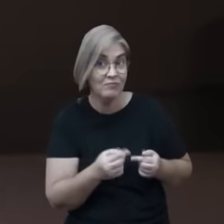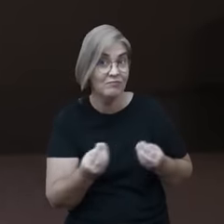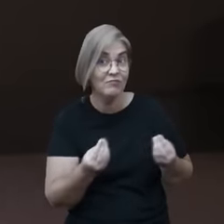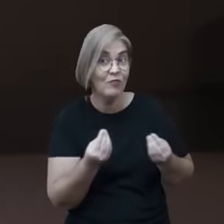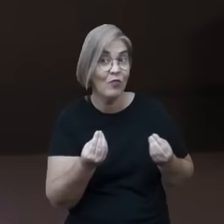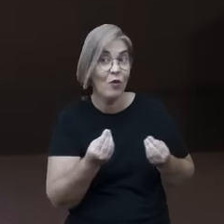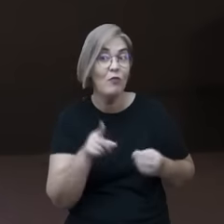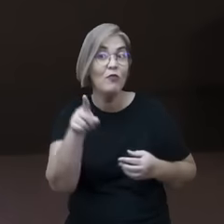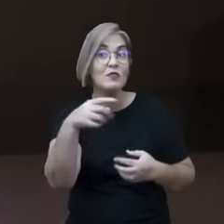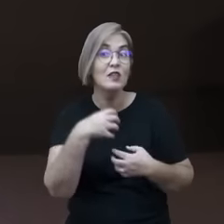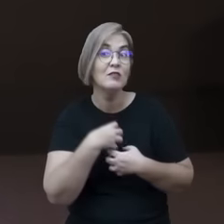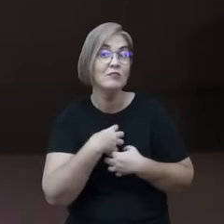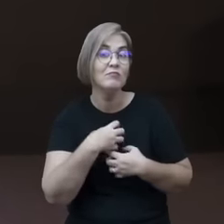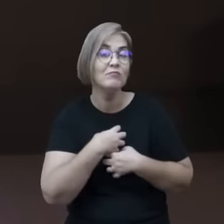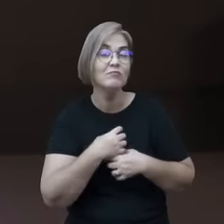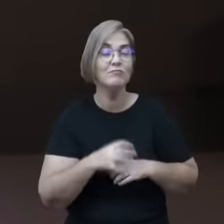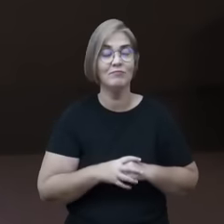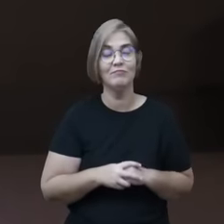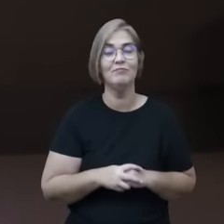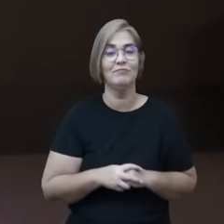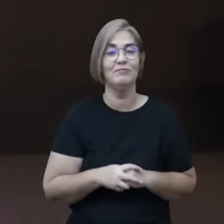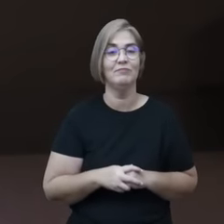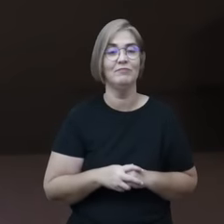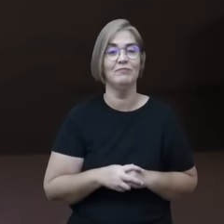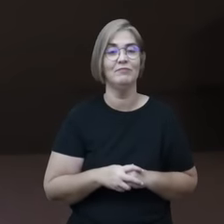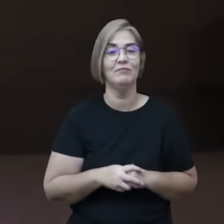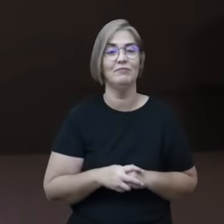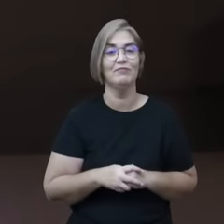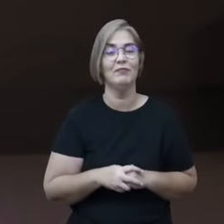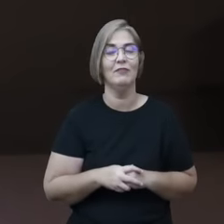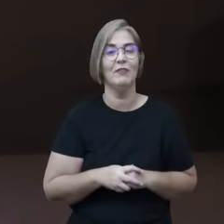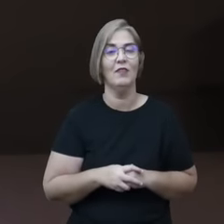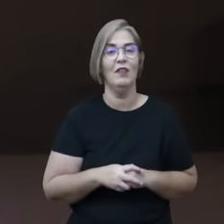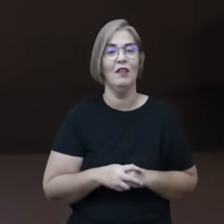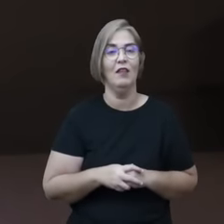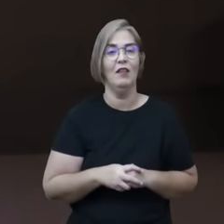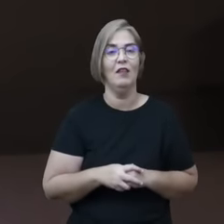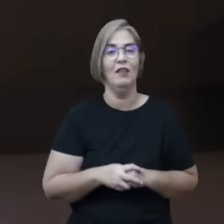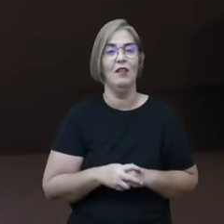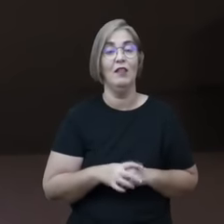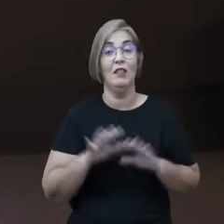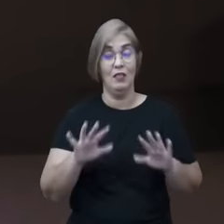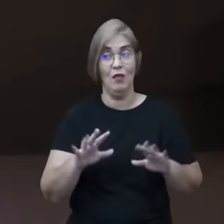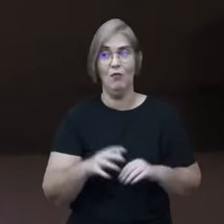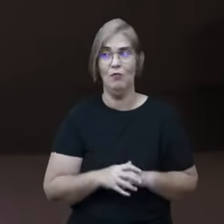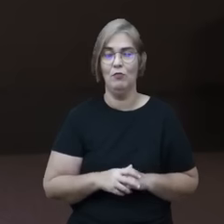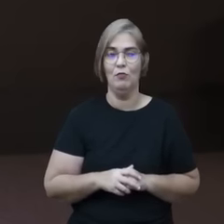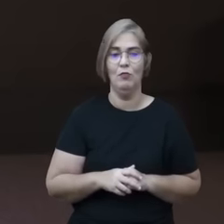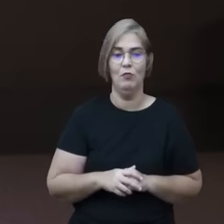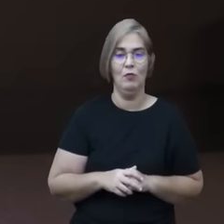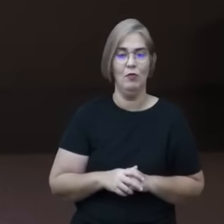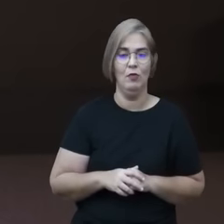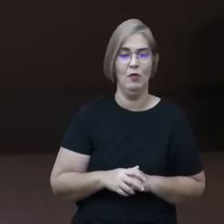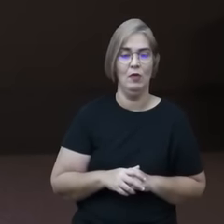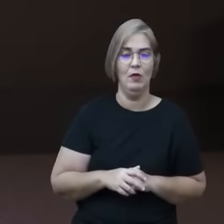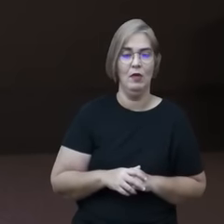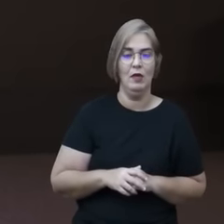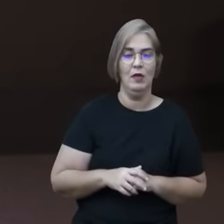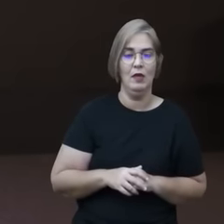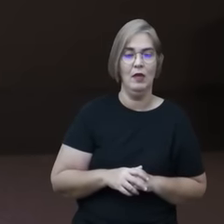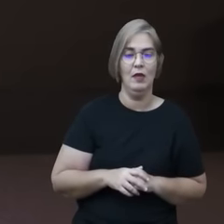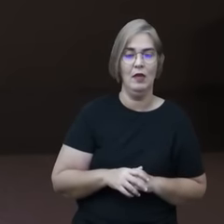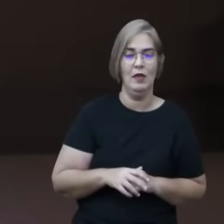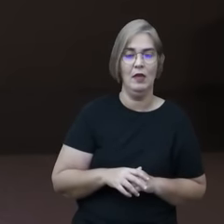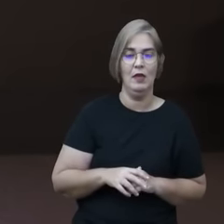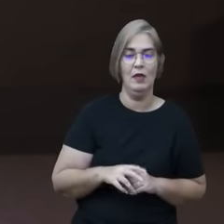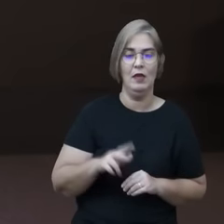seu sentido que vai se colocar diante de nós. Nós vamos ver que Cami não está, obviamente, essa não é, as